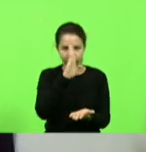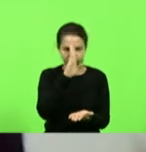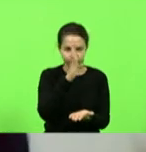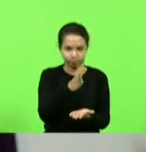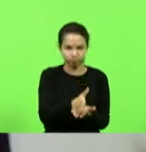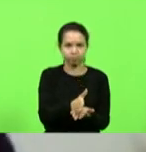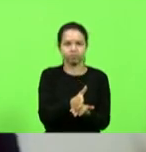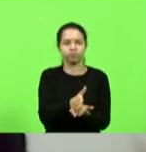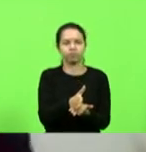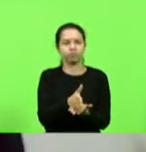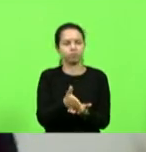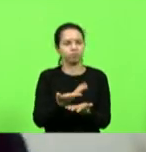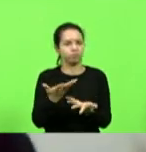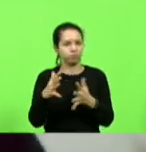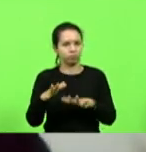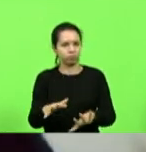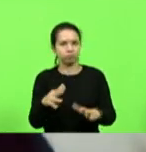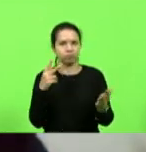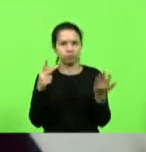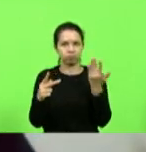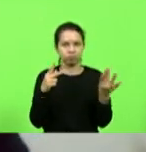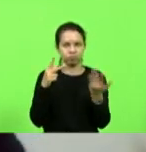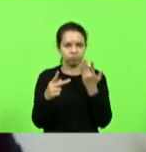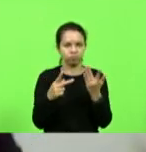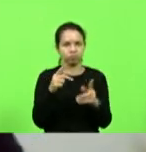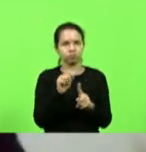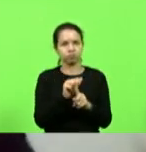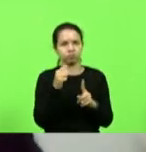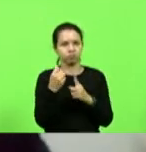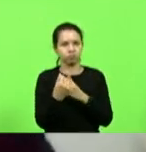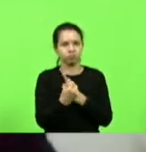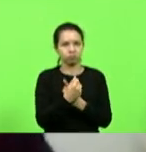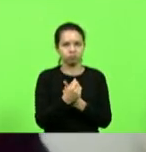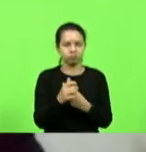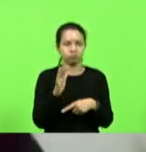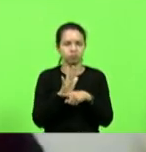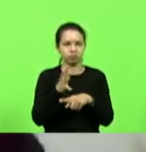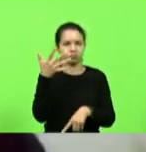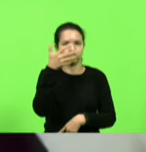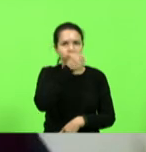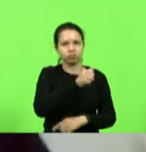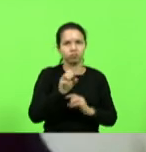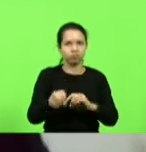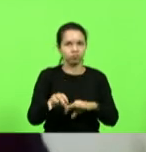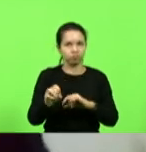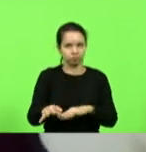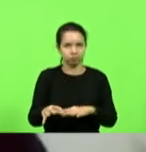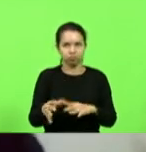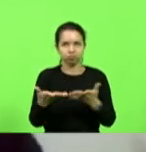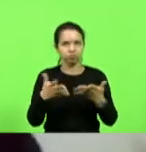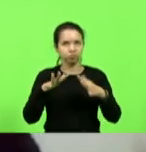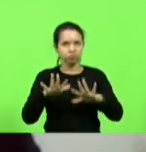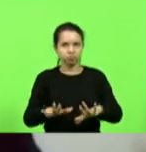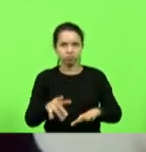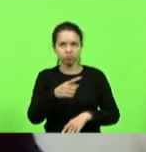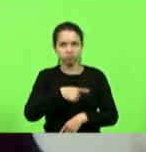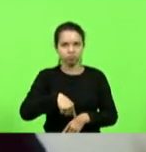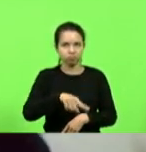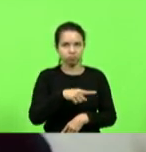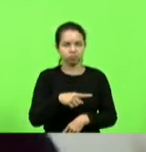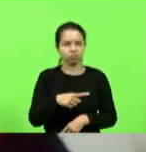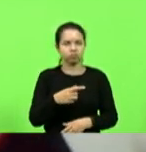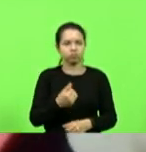psicólogo e assistente social para salvar a educação. Não quero que a gente